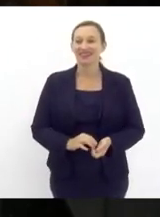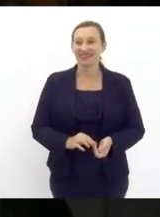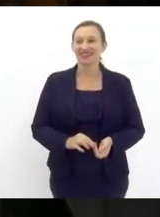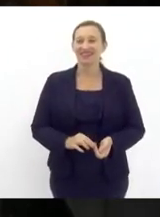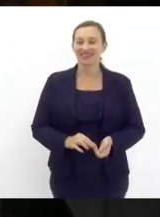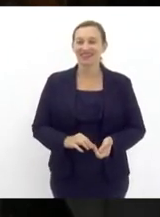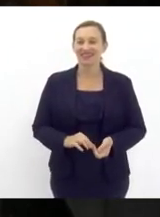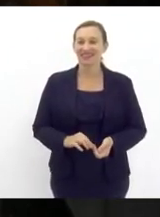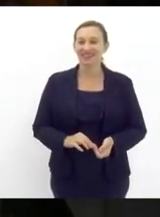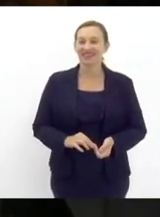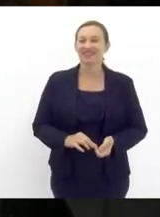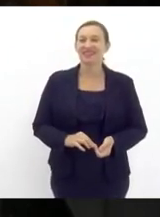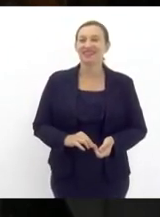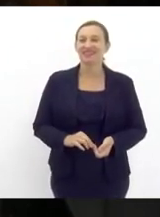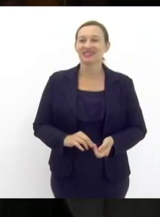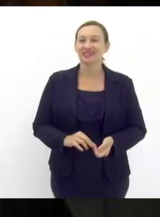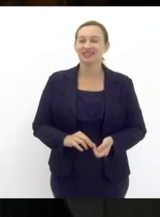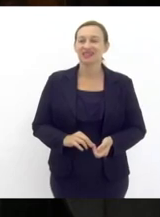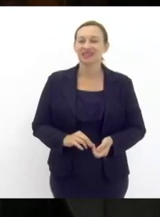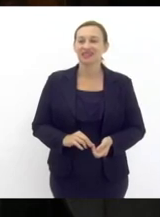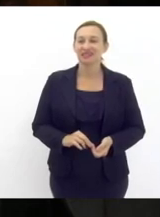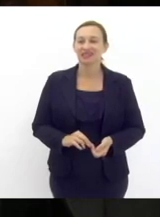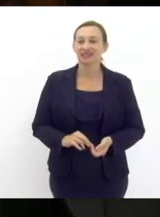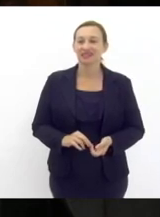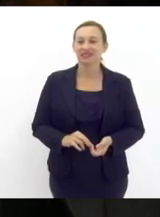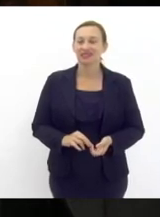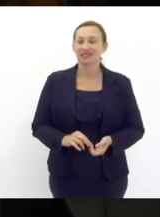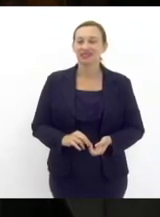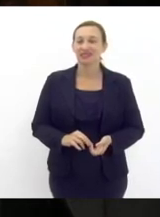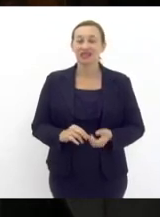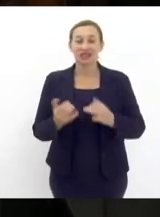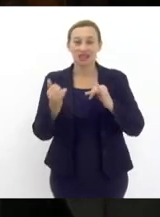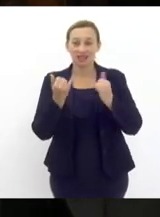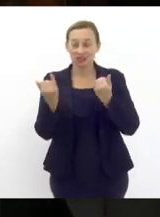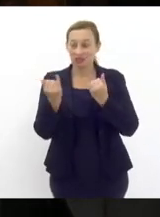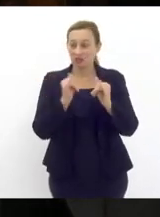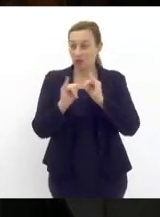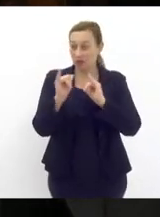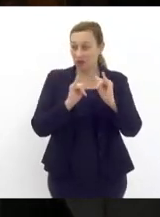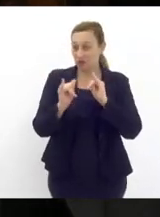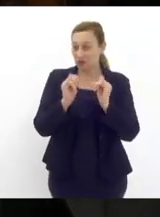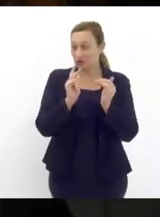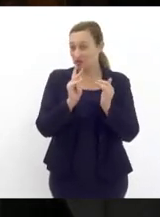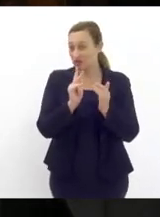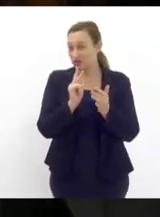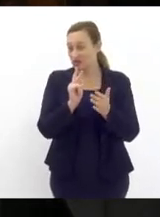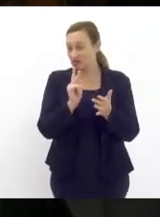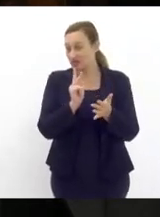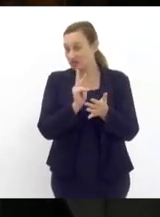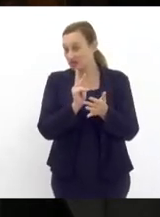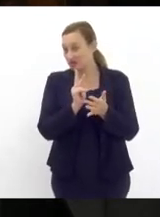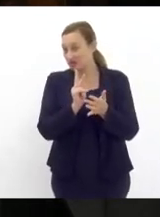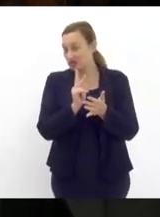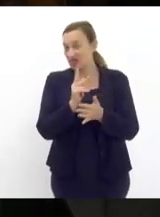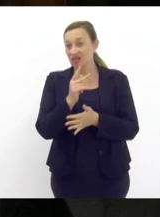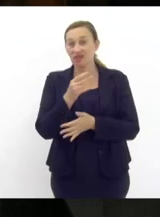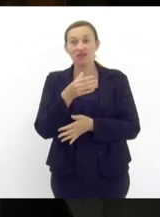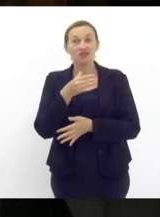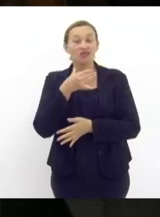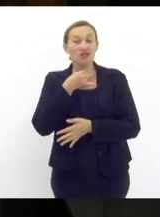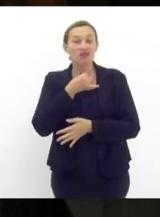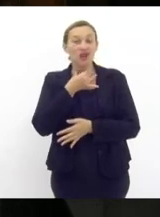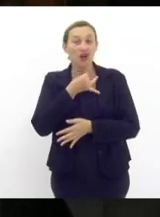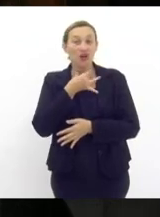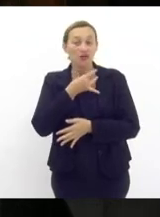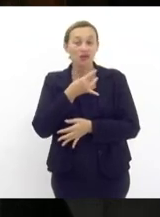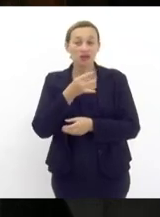a propaganda enganosa sobre o êxito de um ano de